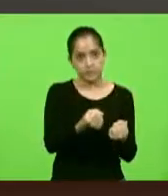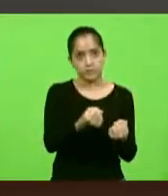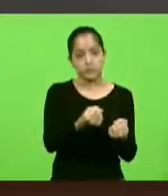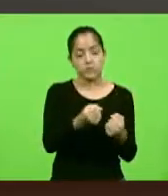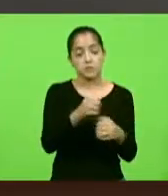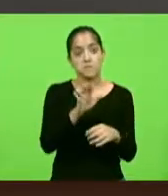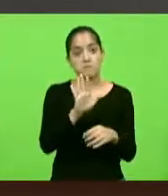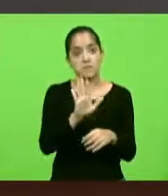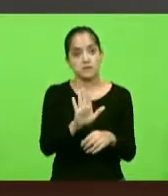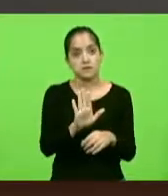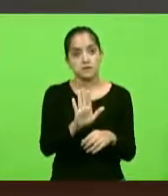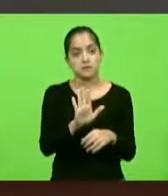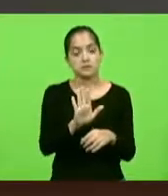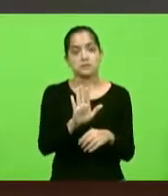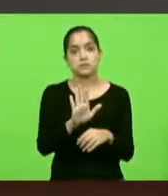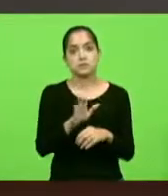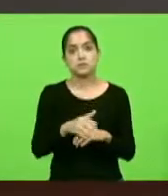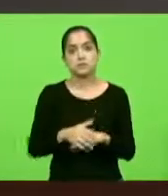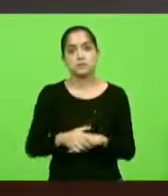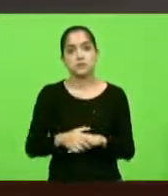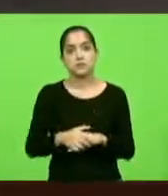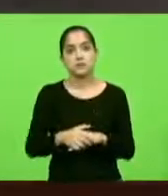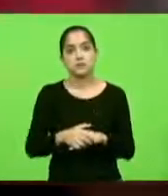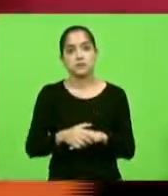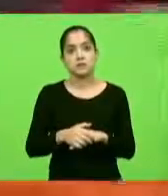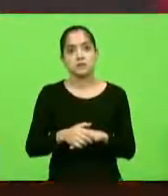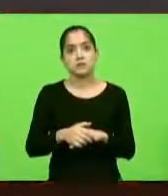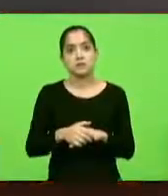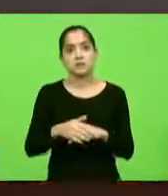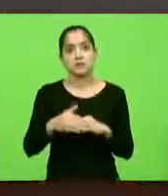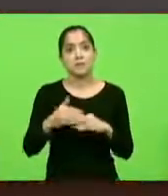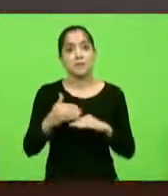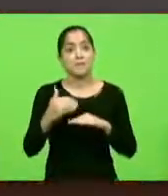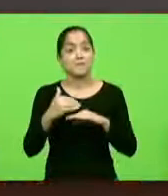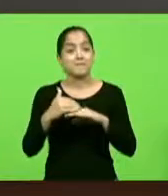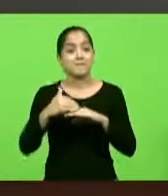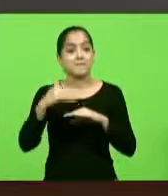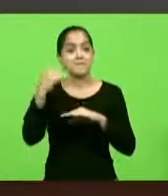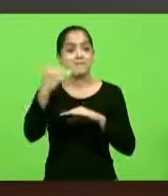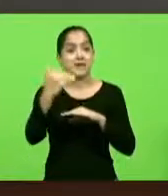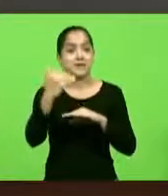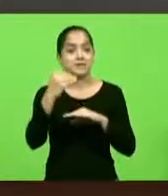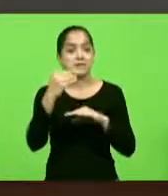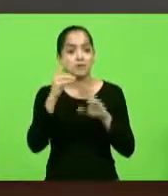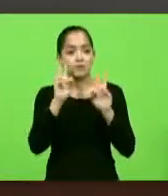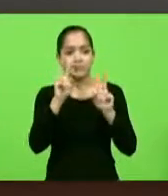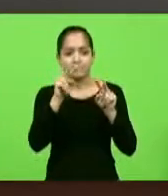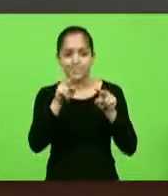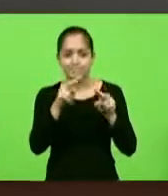mas eu vou, além de ficar na observância